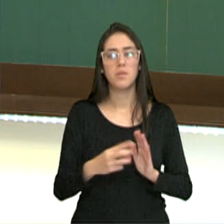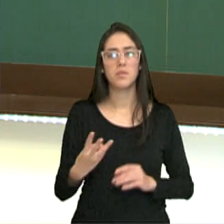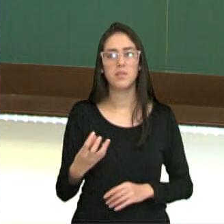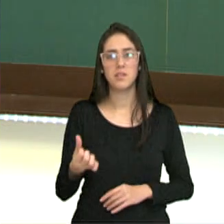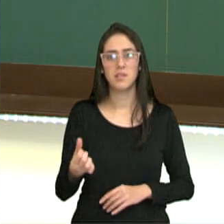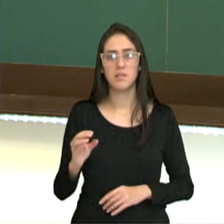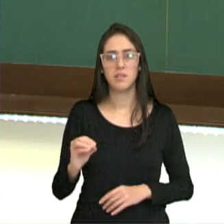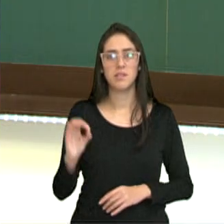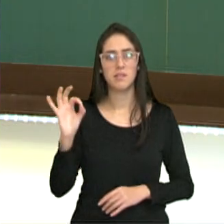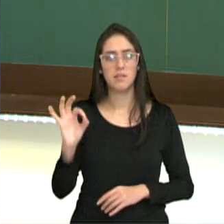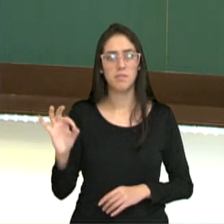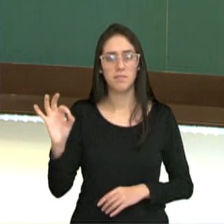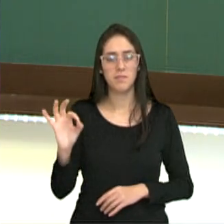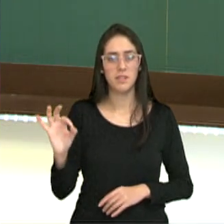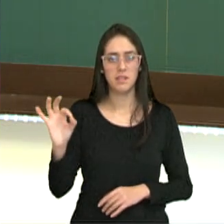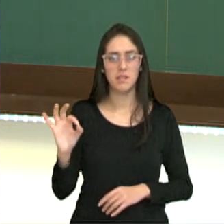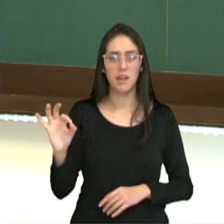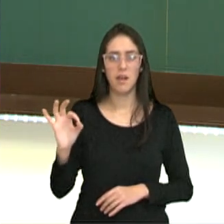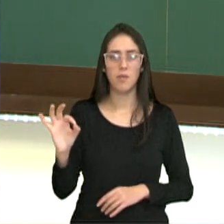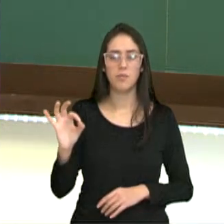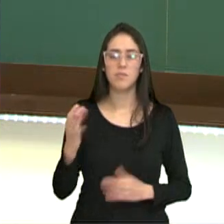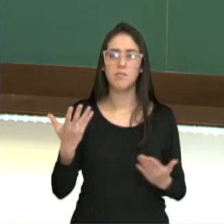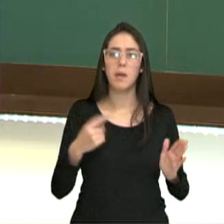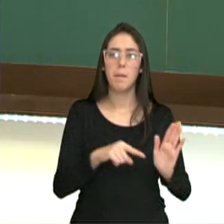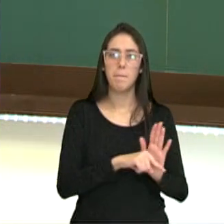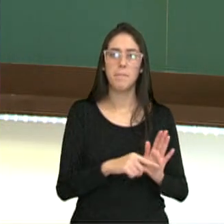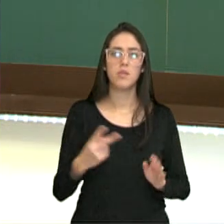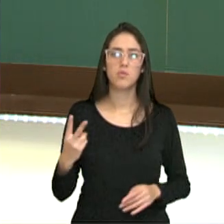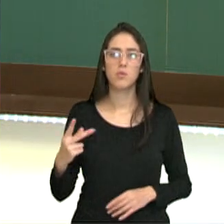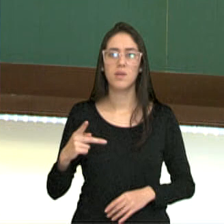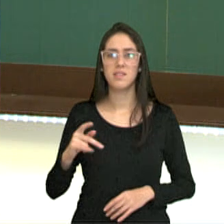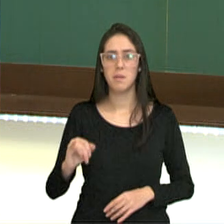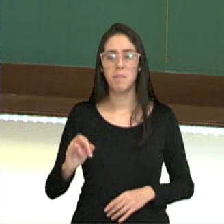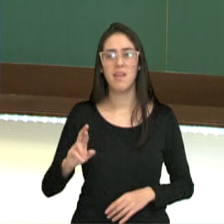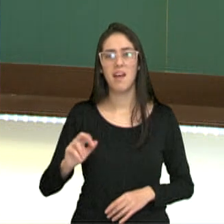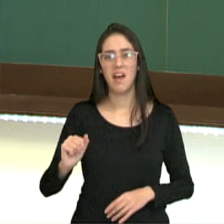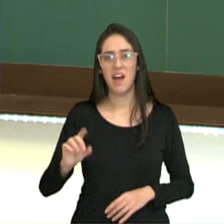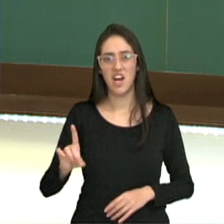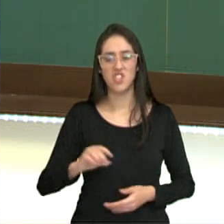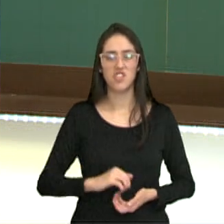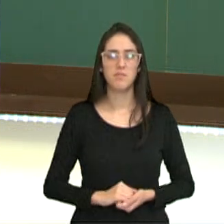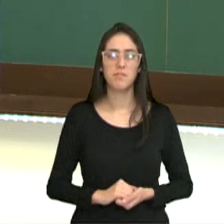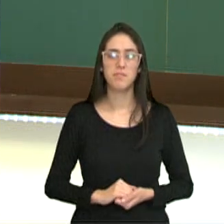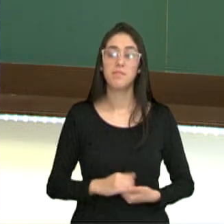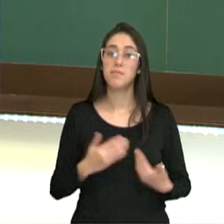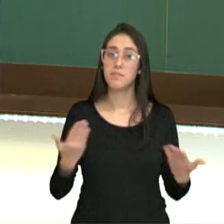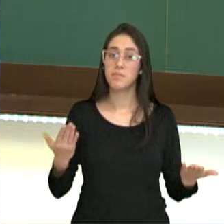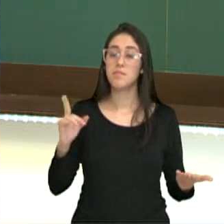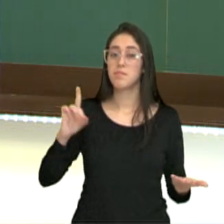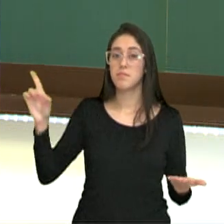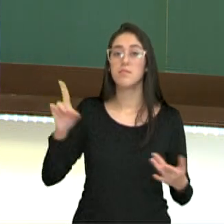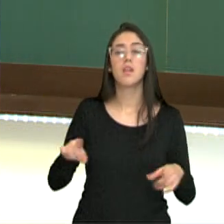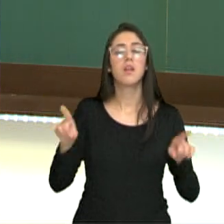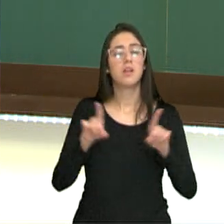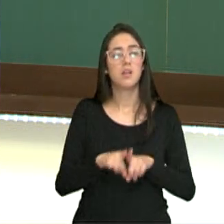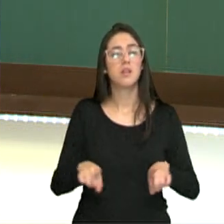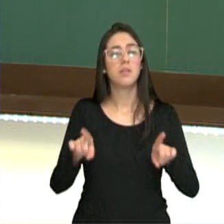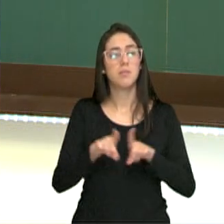360 graus, ou seja, menos 2π radianos. Tá? Então, essa